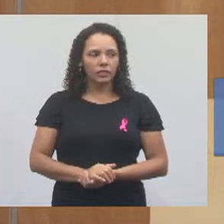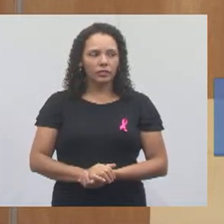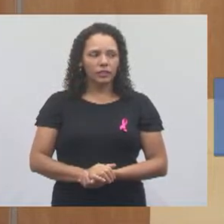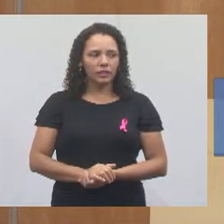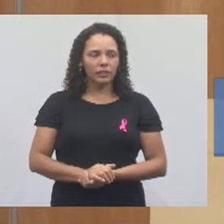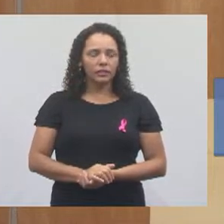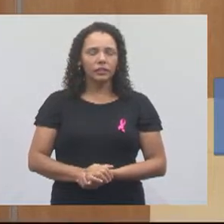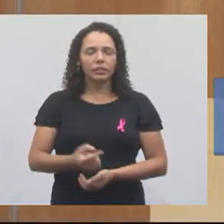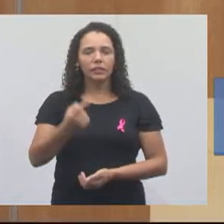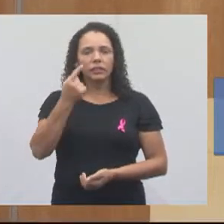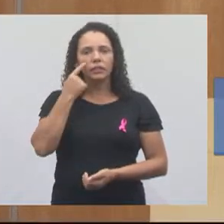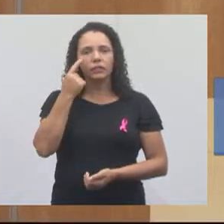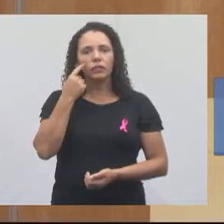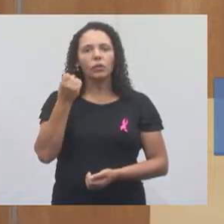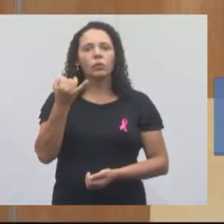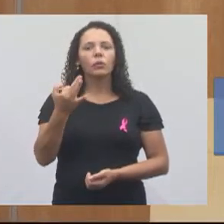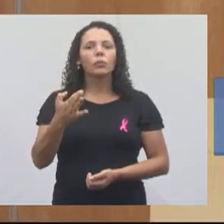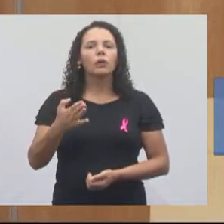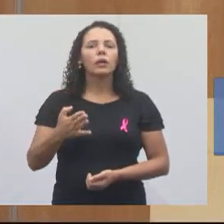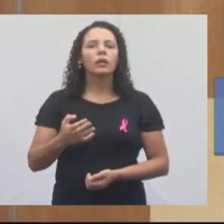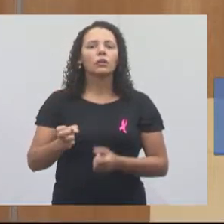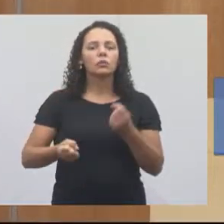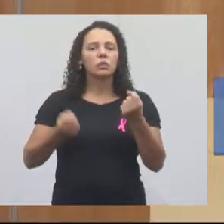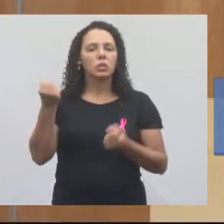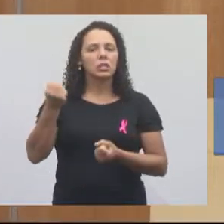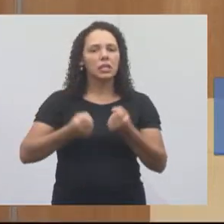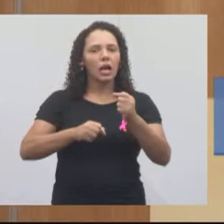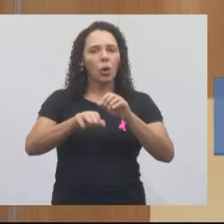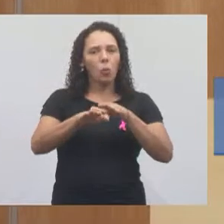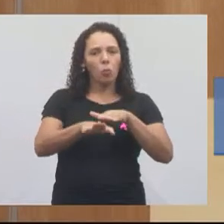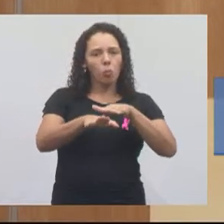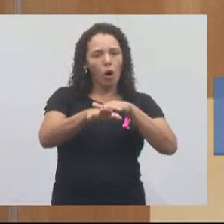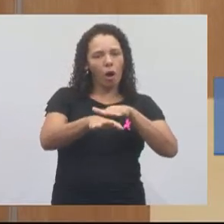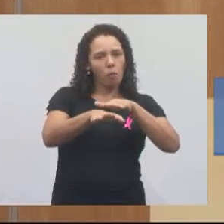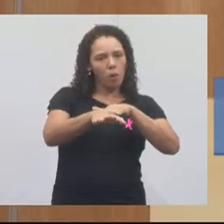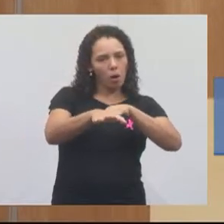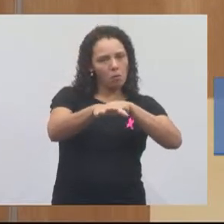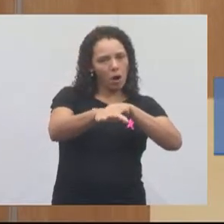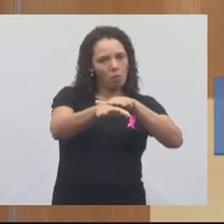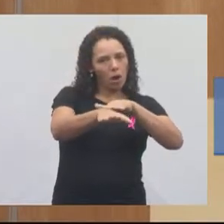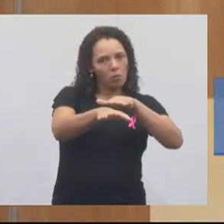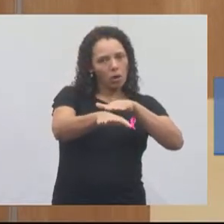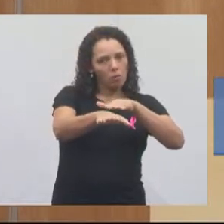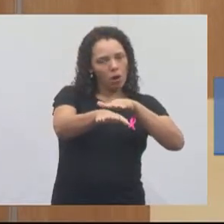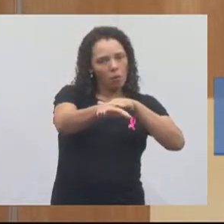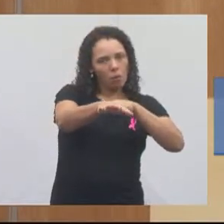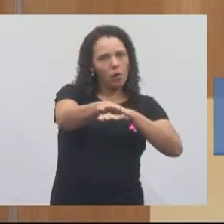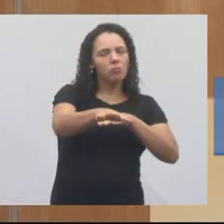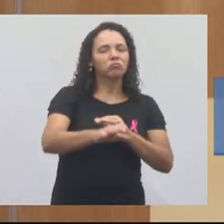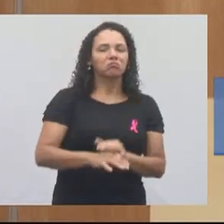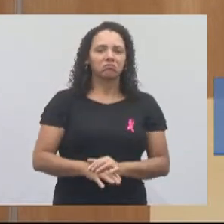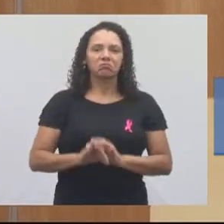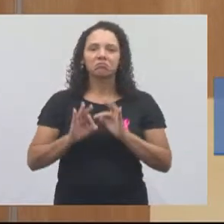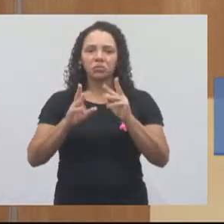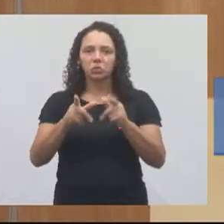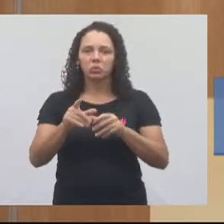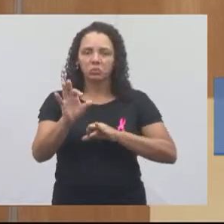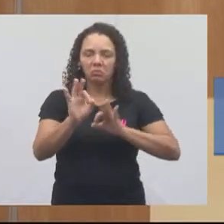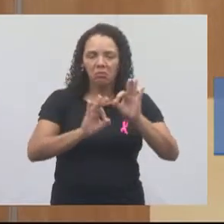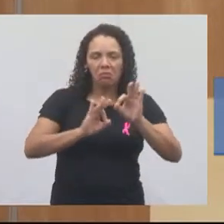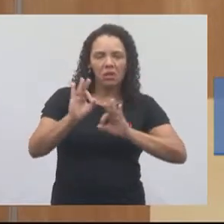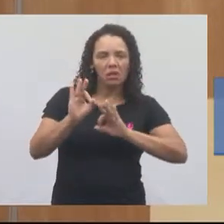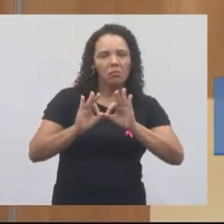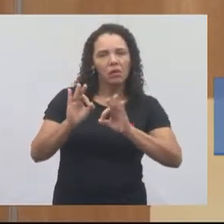carro que chegou naquele lugar. Você vê que tudo é preparado, né? Tudo é preparadinho. Deus